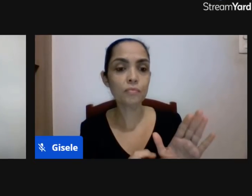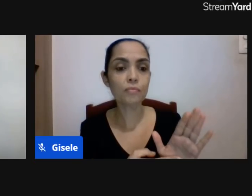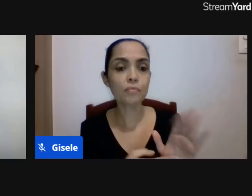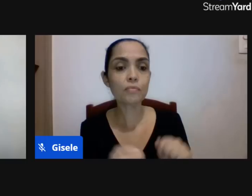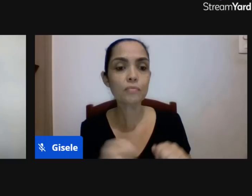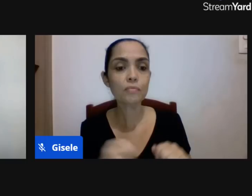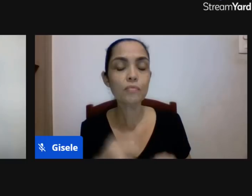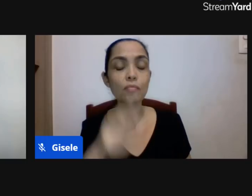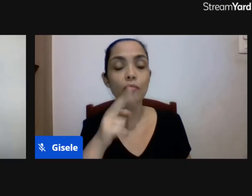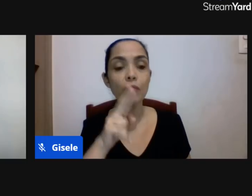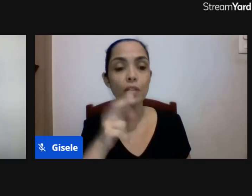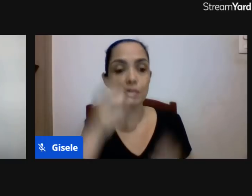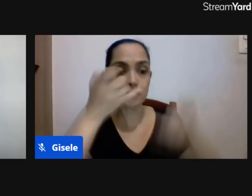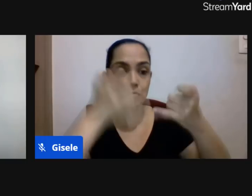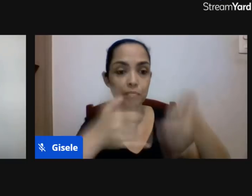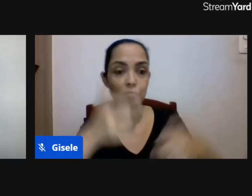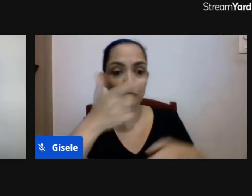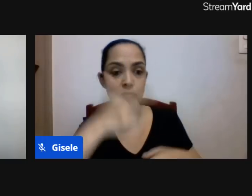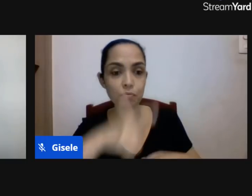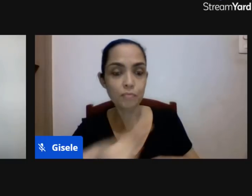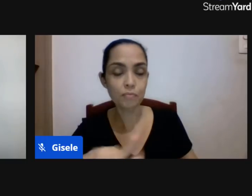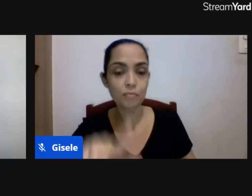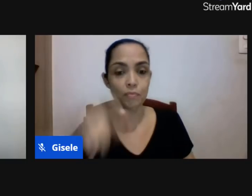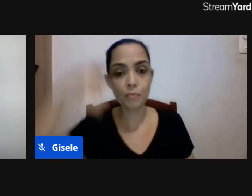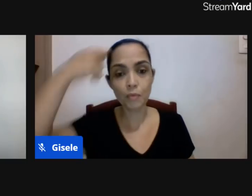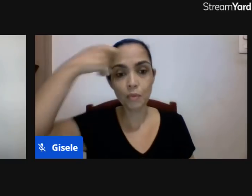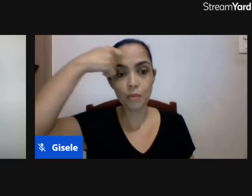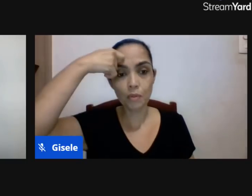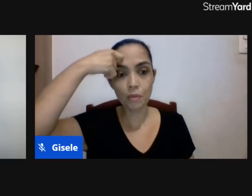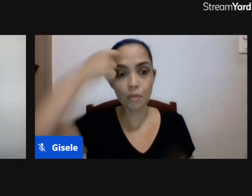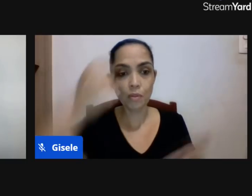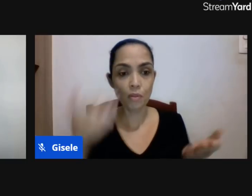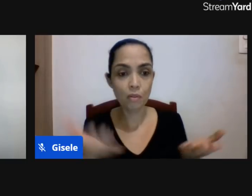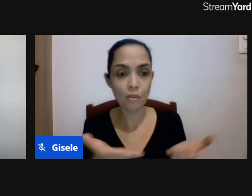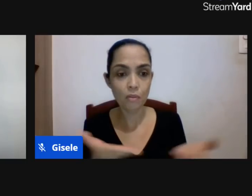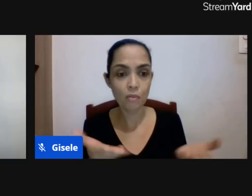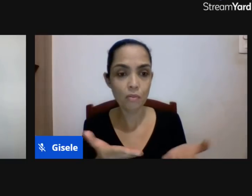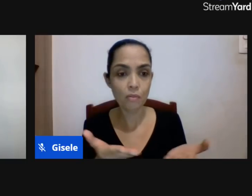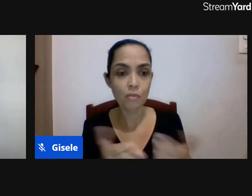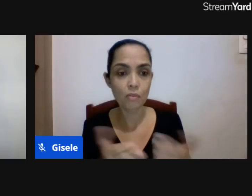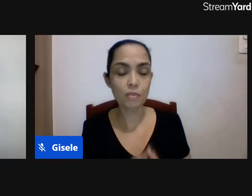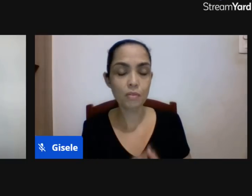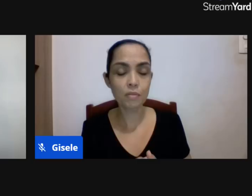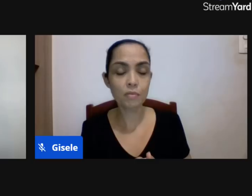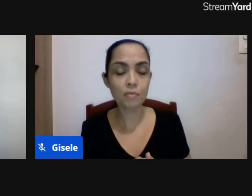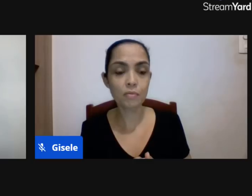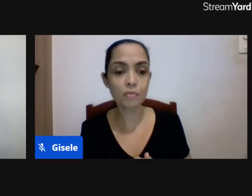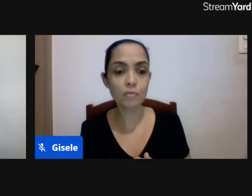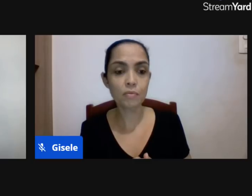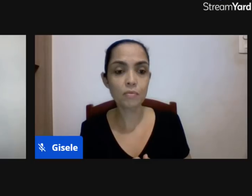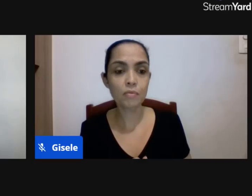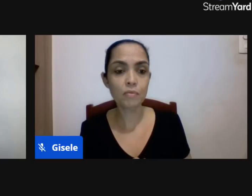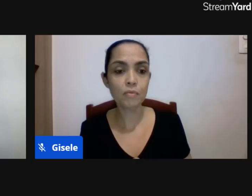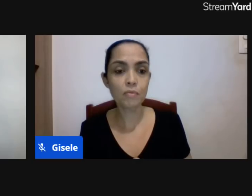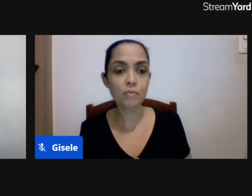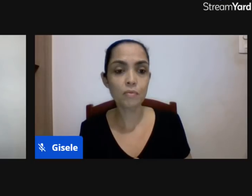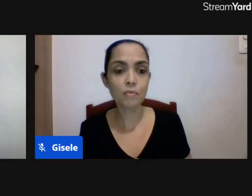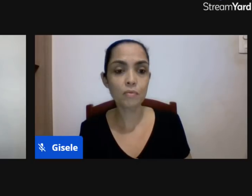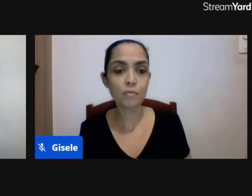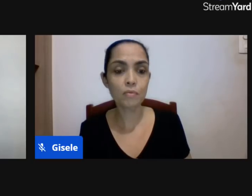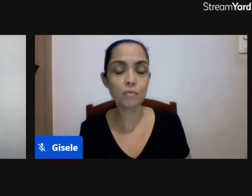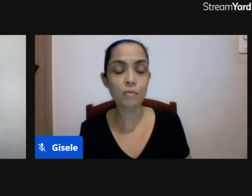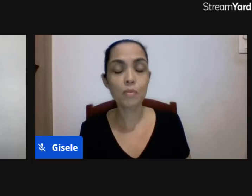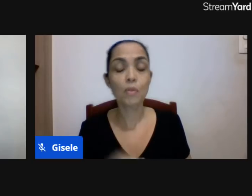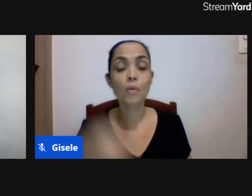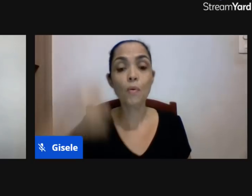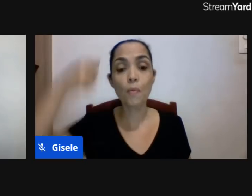em relação ao uso do termômetro. Então, a gente vai sair aqui um pouquinho dos slides, tá? Então, em relação ao